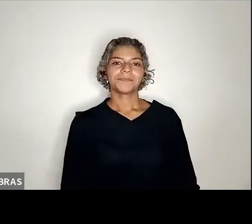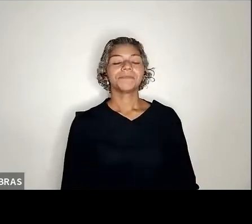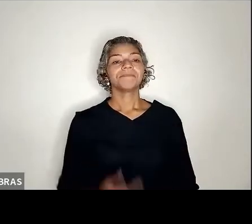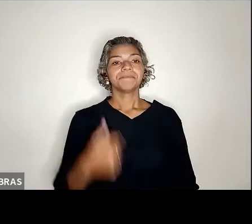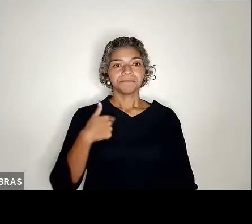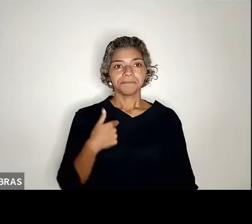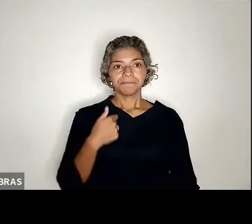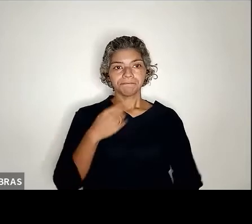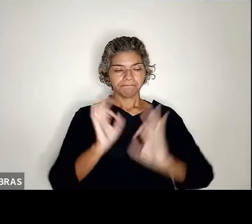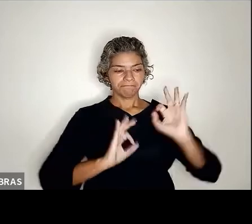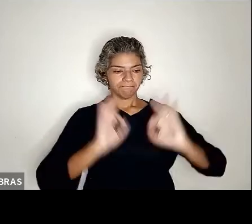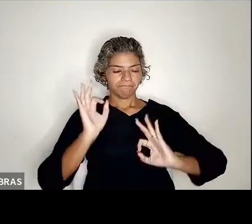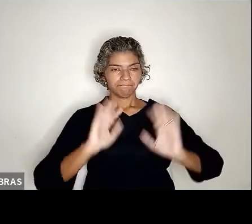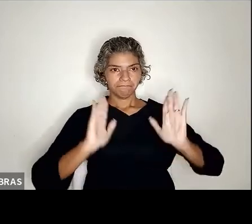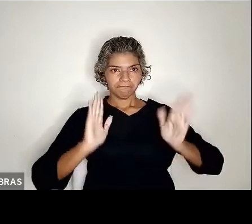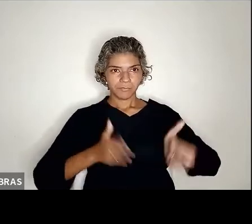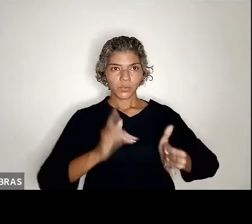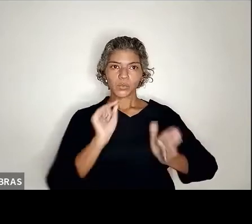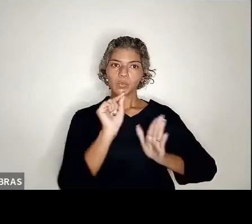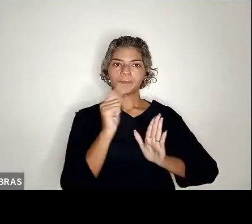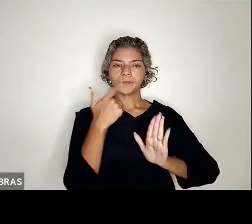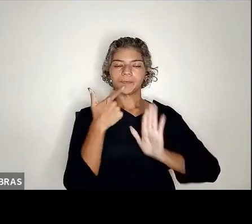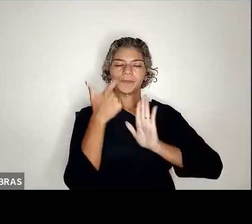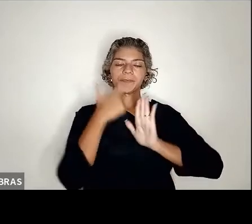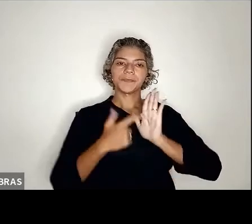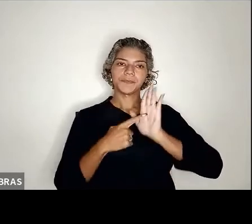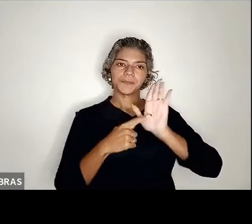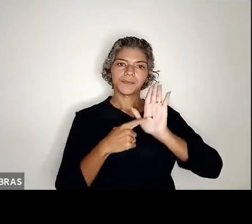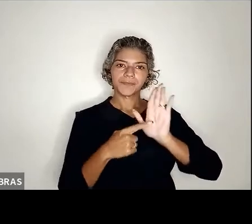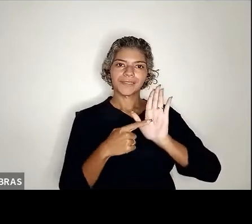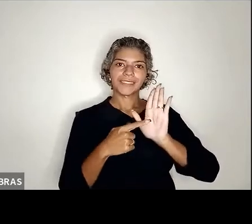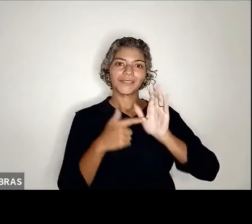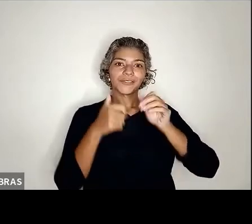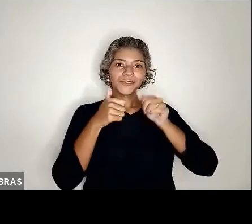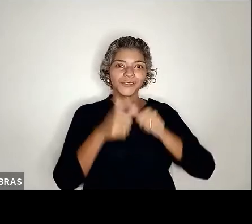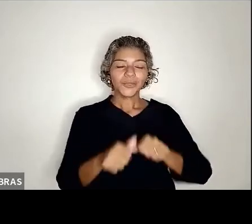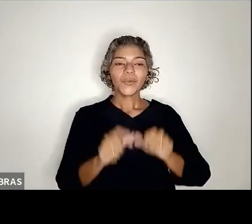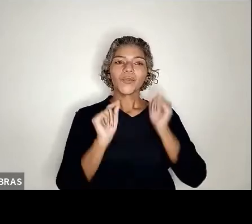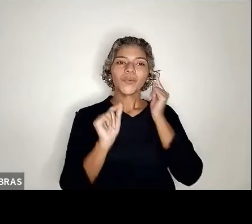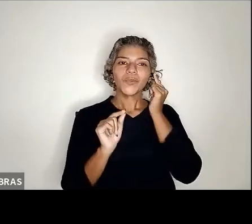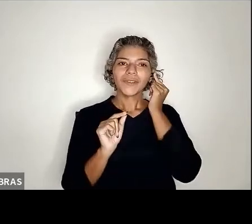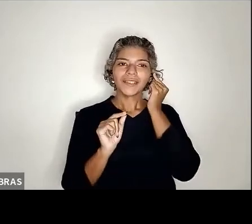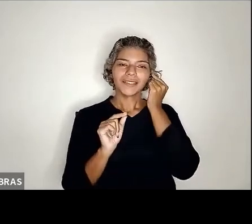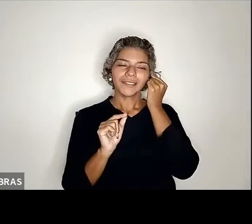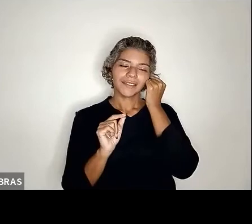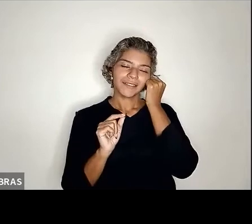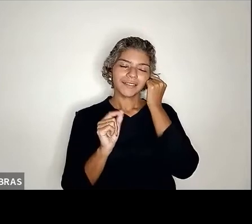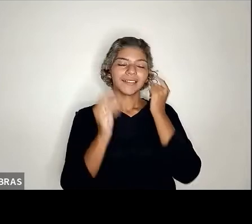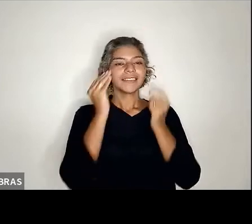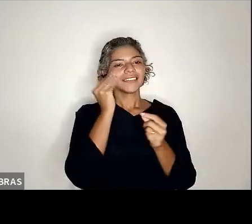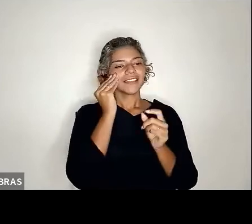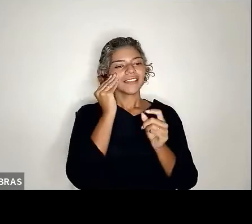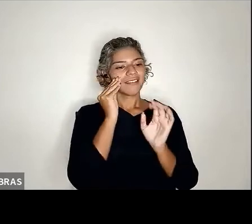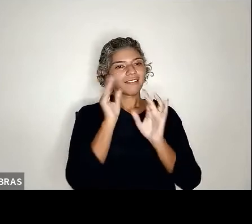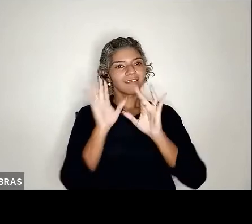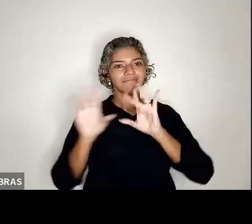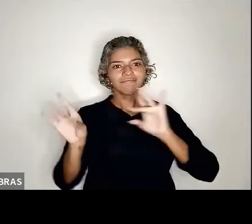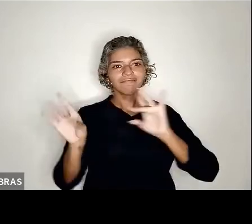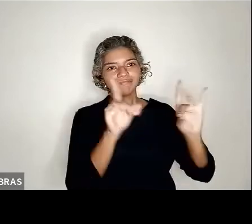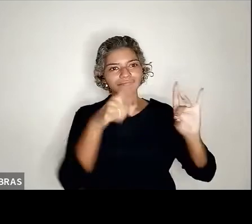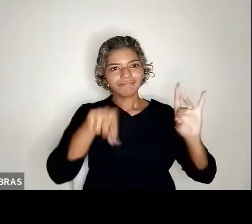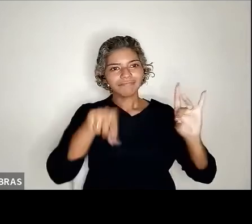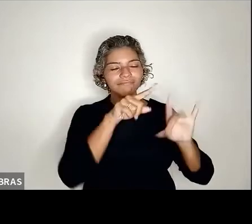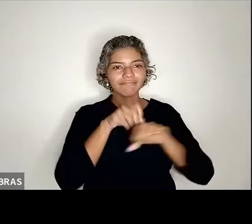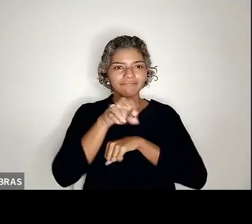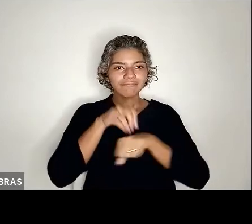uma apresentação, porque estou nesse lugar de compartilhar com vocês um pouco da trajetória do Comitê para a Equidade de